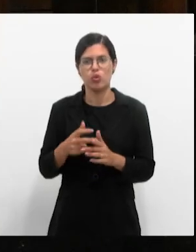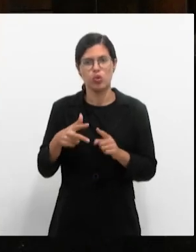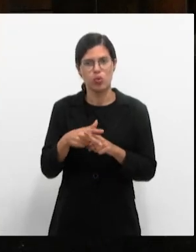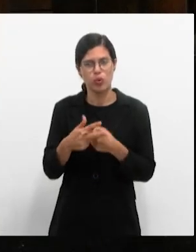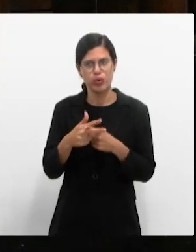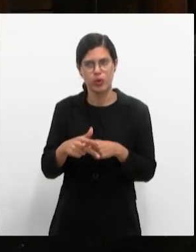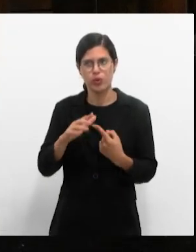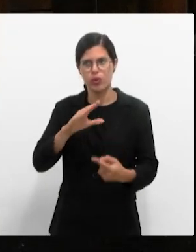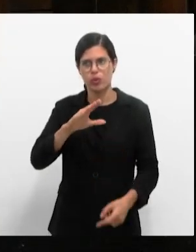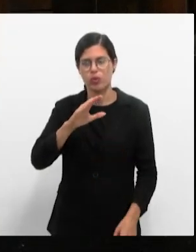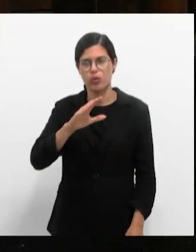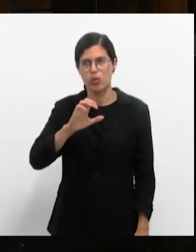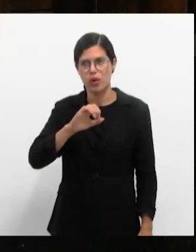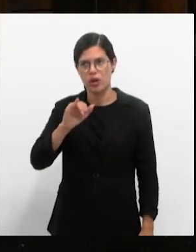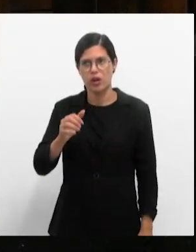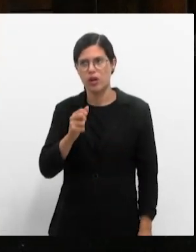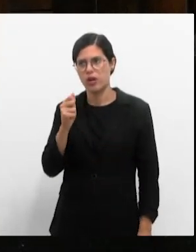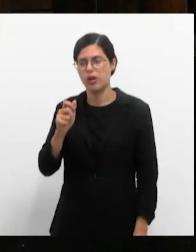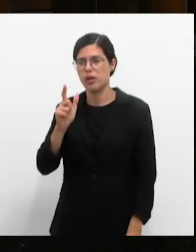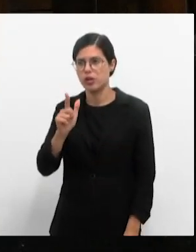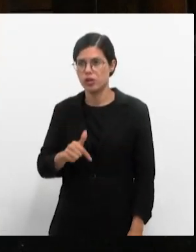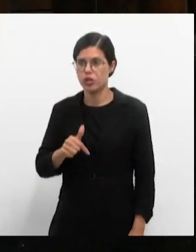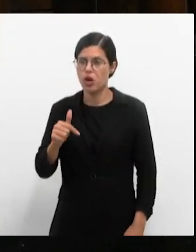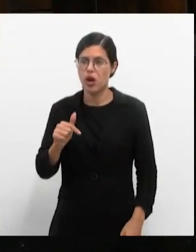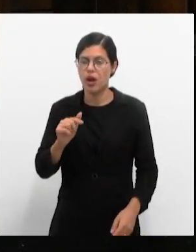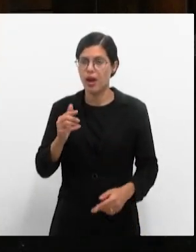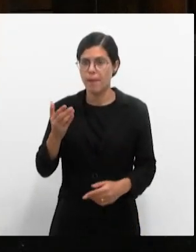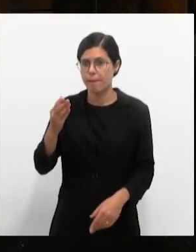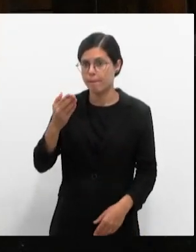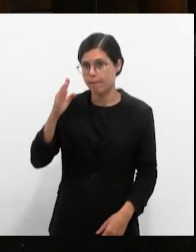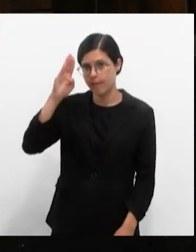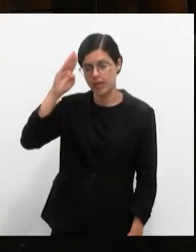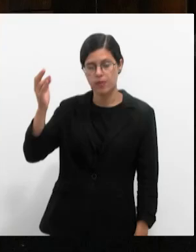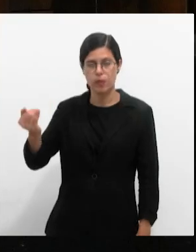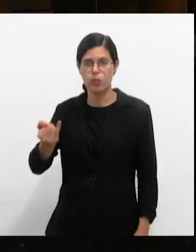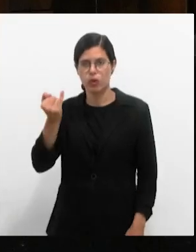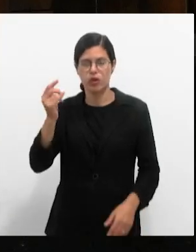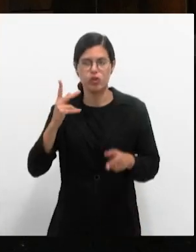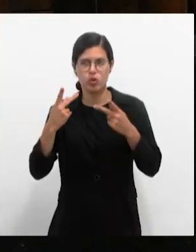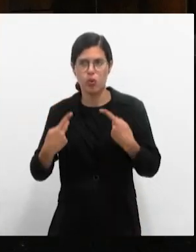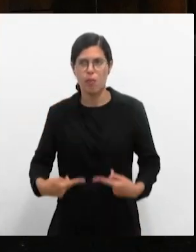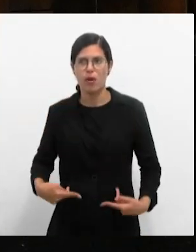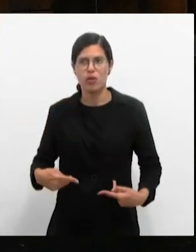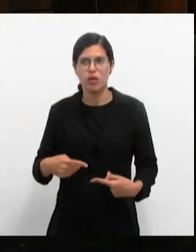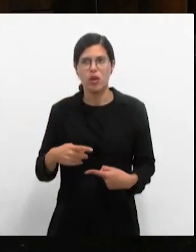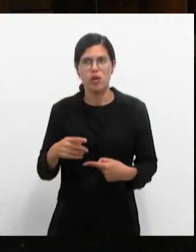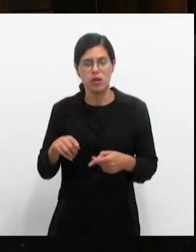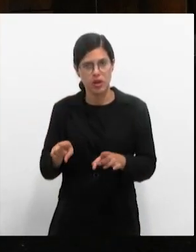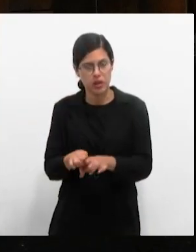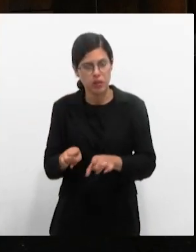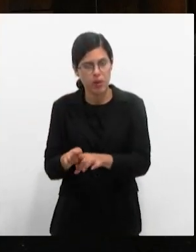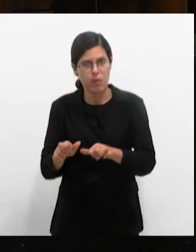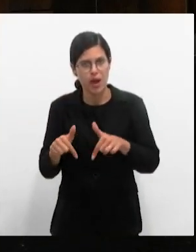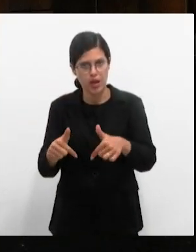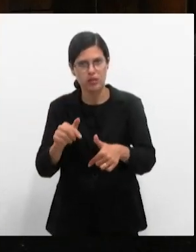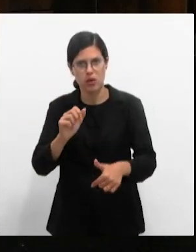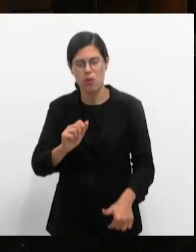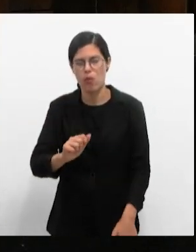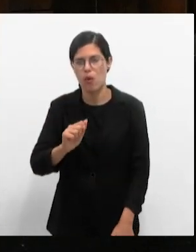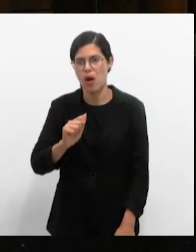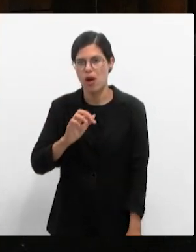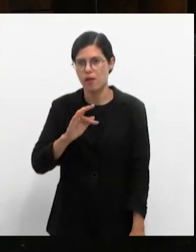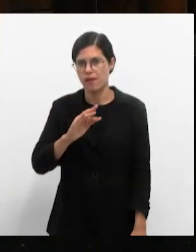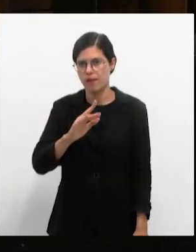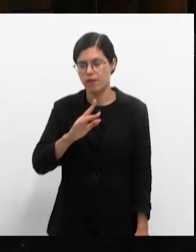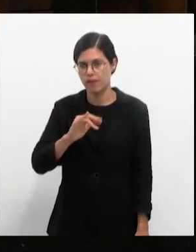uma decisão social e humana, e é uma política afirmativa real, visto que é uma ação que vai garantir uma reparação